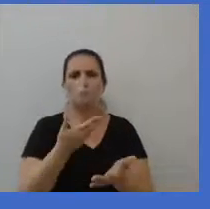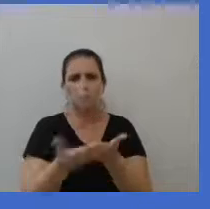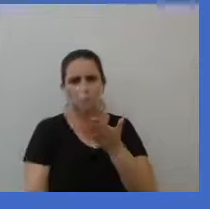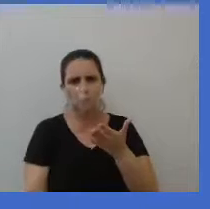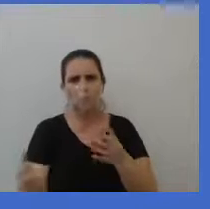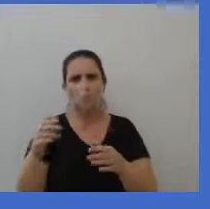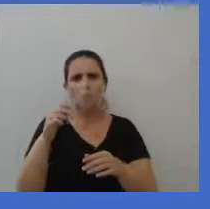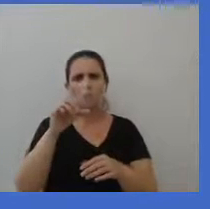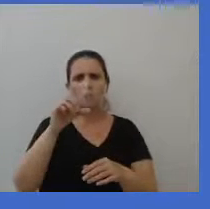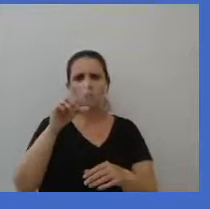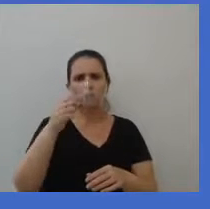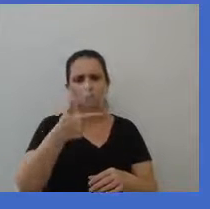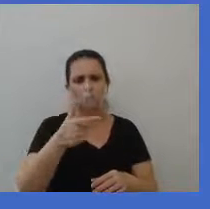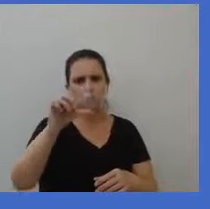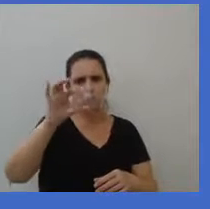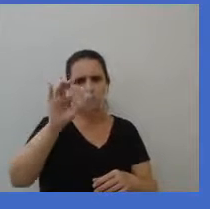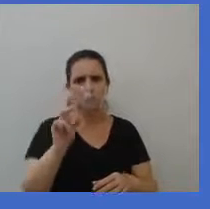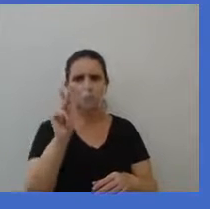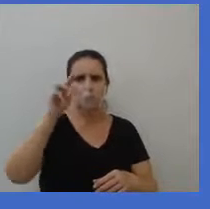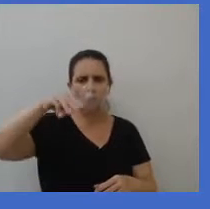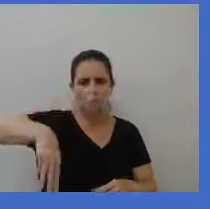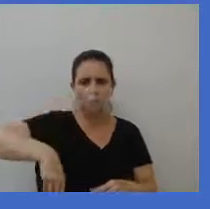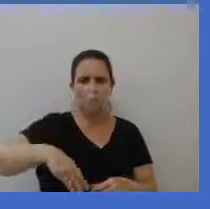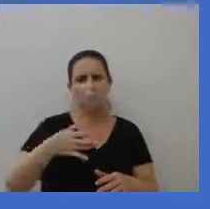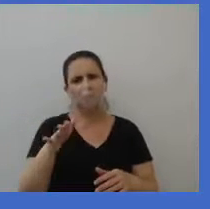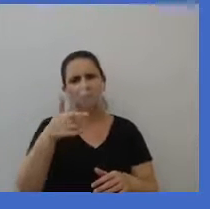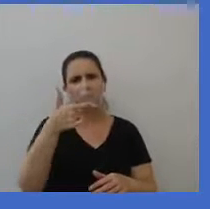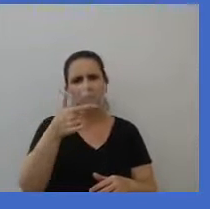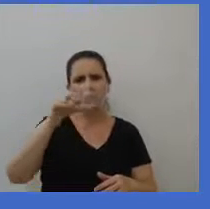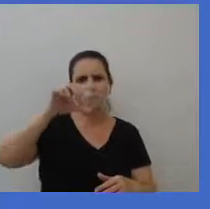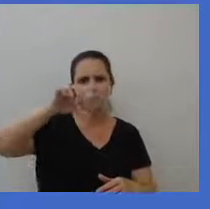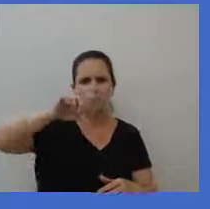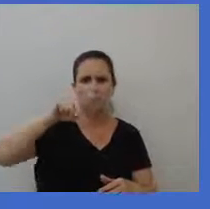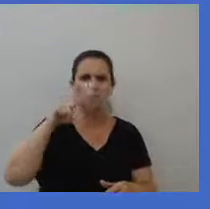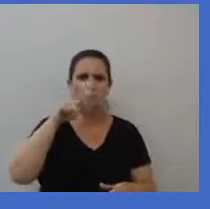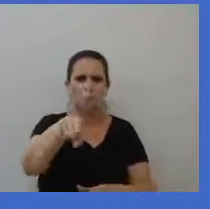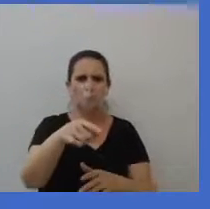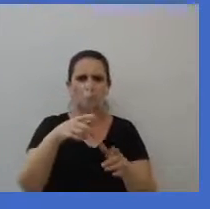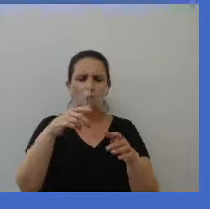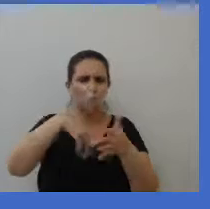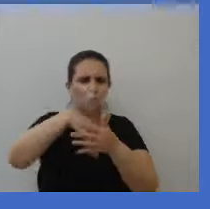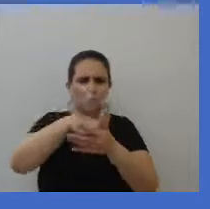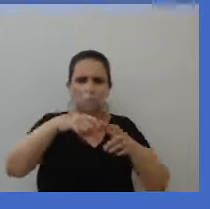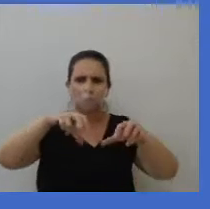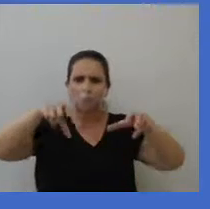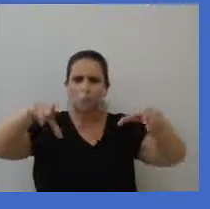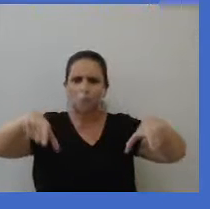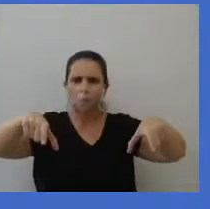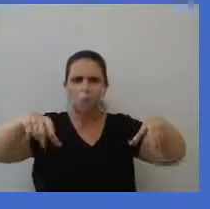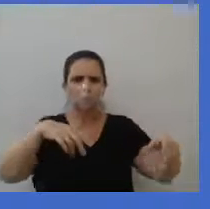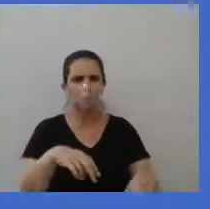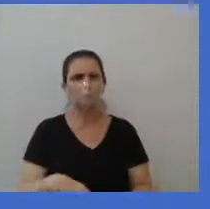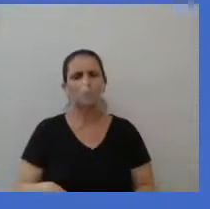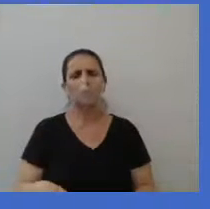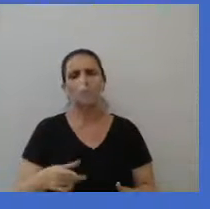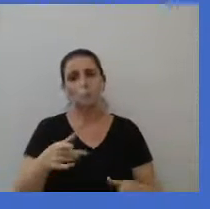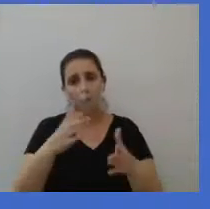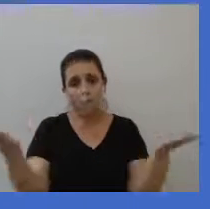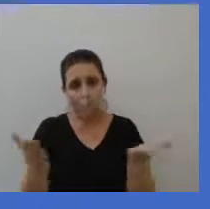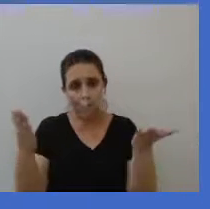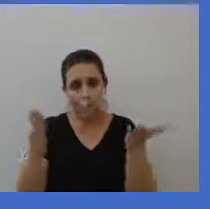E vocês sabem muito bem o que é meme. Meme é uma ideia, ok, gente? Memorize isso aí. Meme é uma